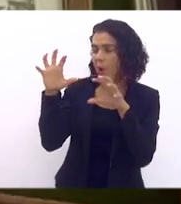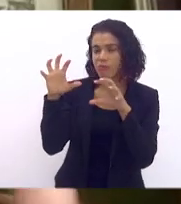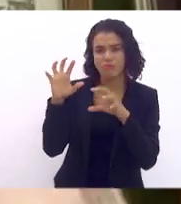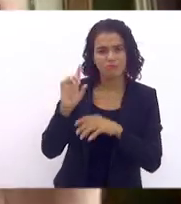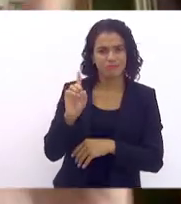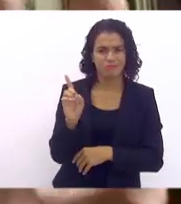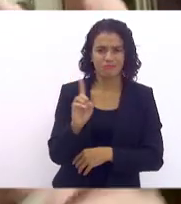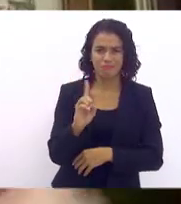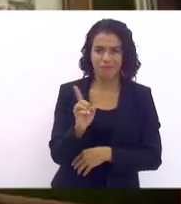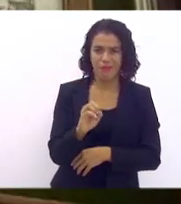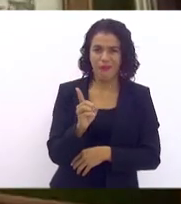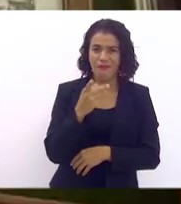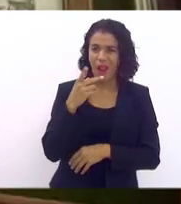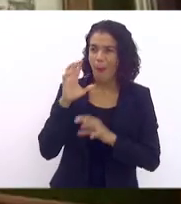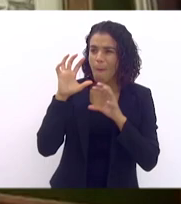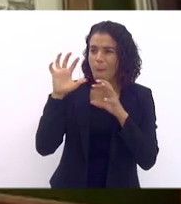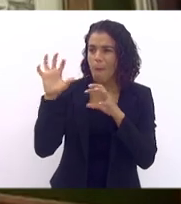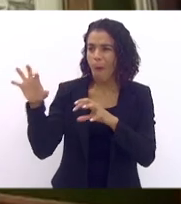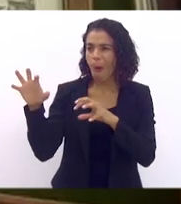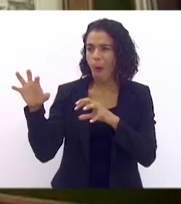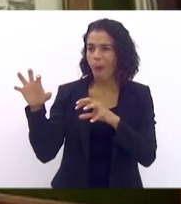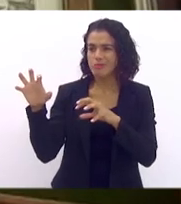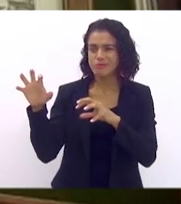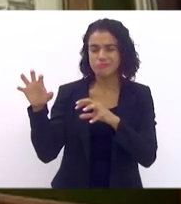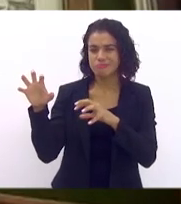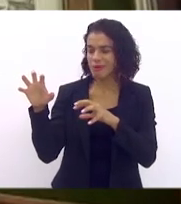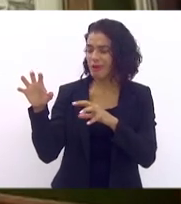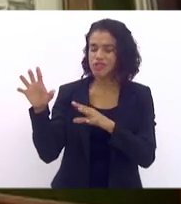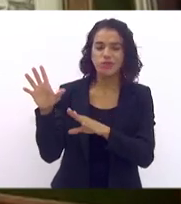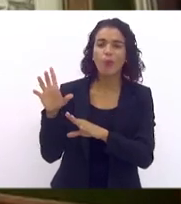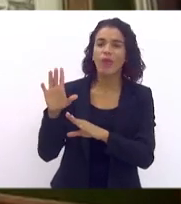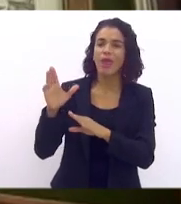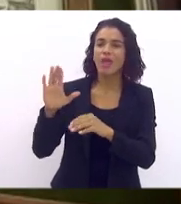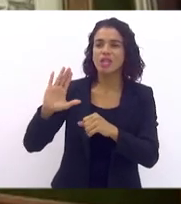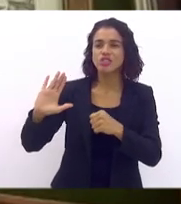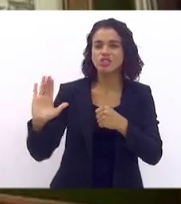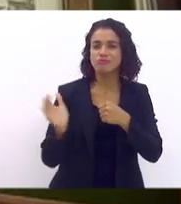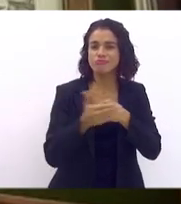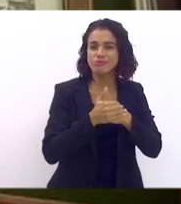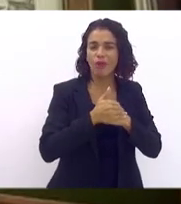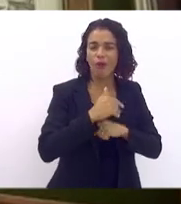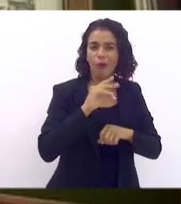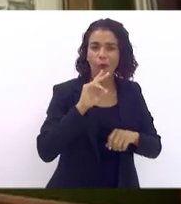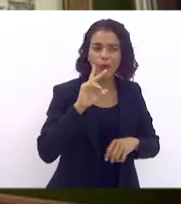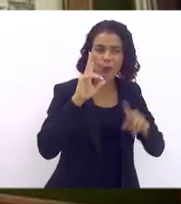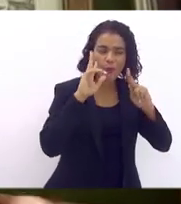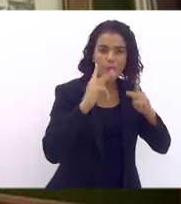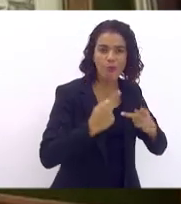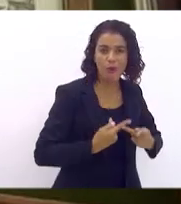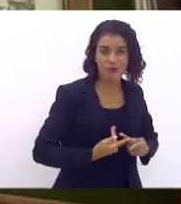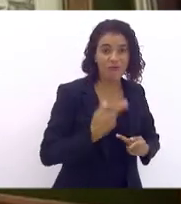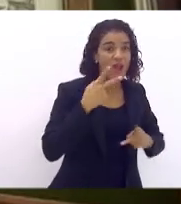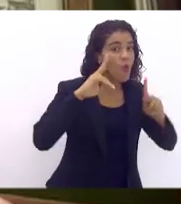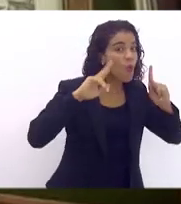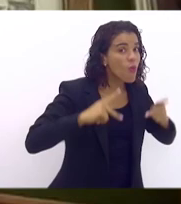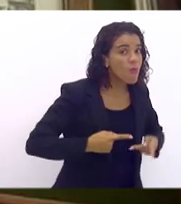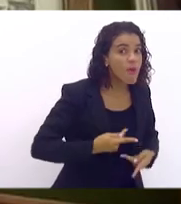coloca na qualificação de monstro, você tira a qualificação humana. E nós estamos falando de humanos muito